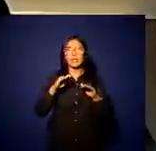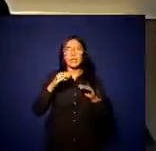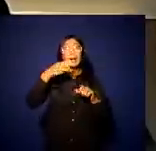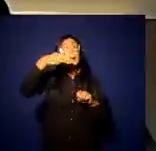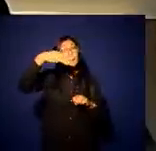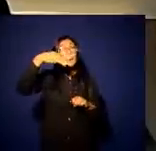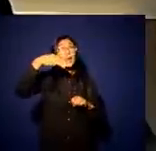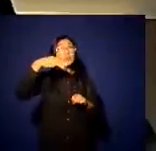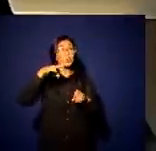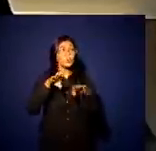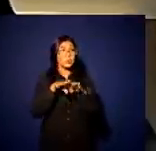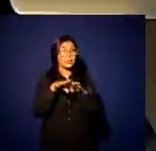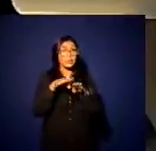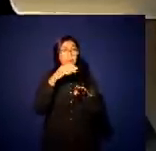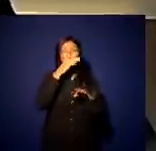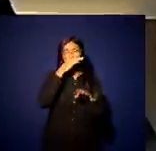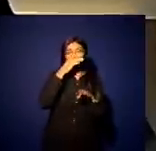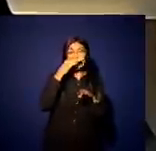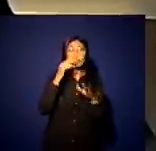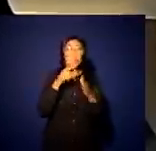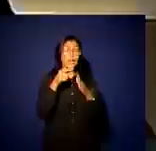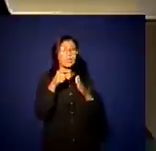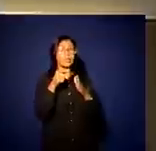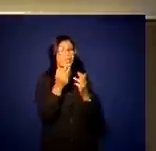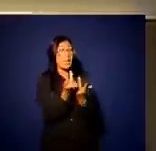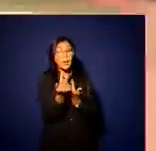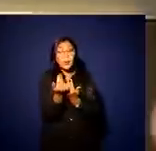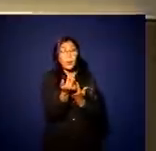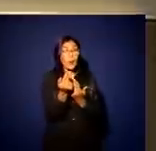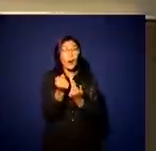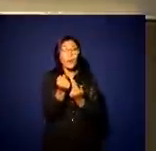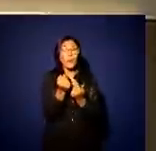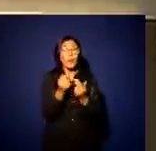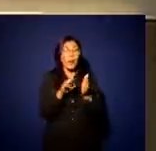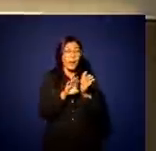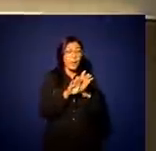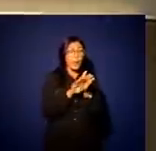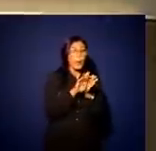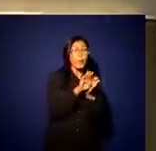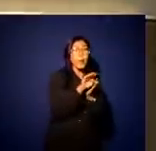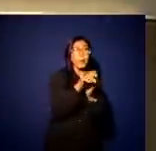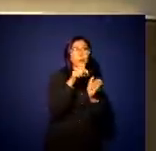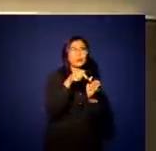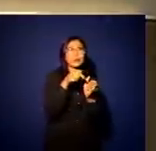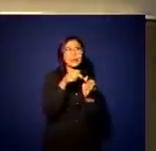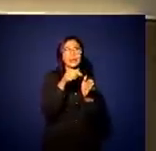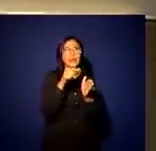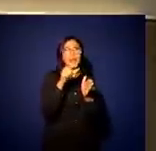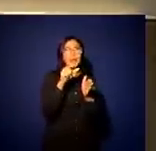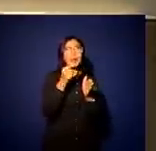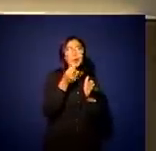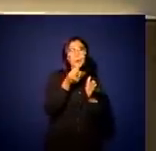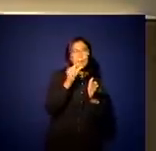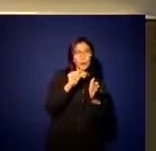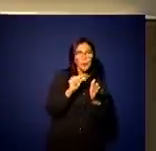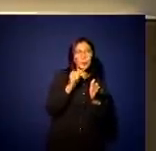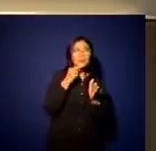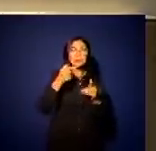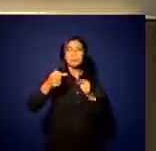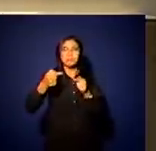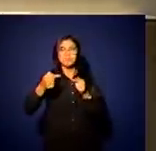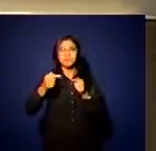médio também E aí é o mesmo de lema que é uma bolsa barata de um lado com um momento de curto prazo desafiador